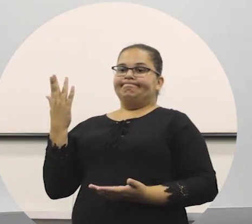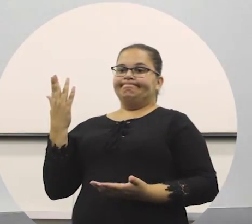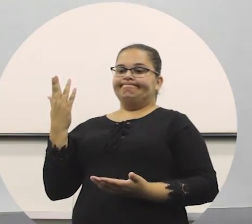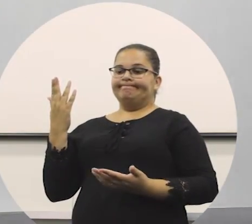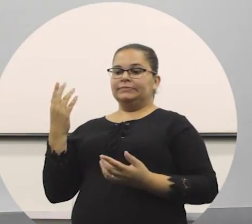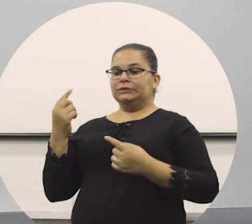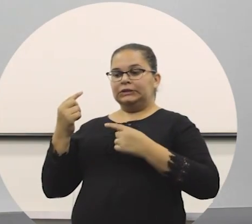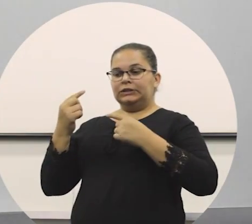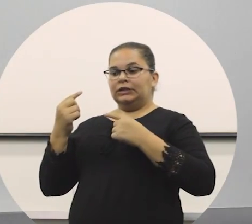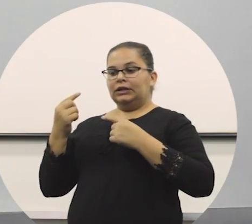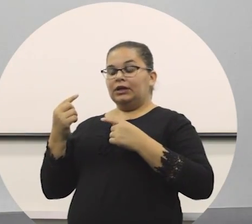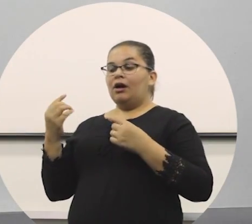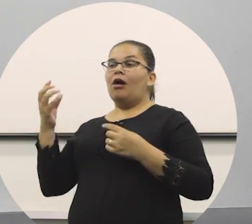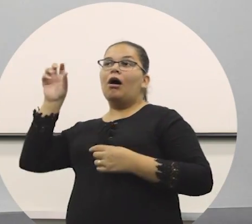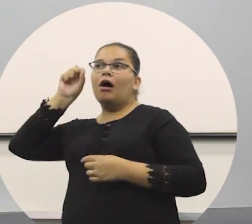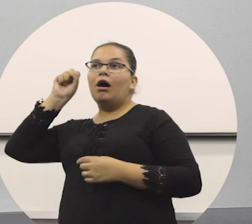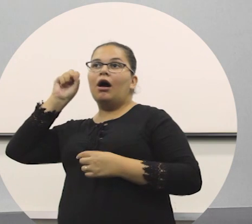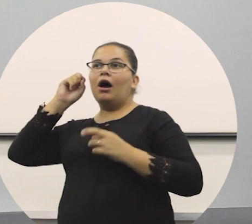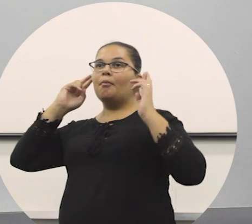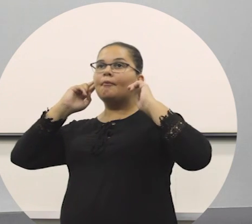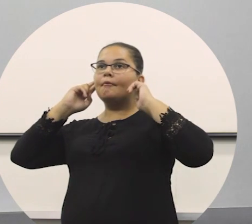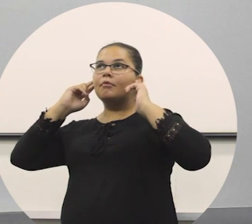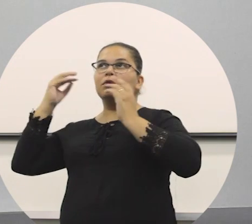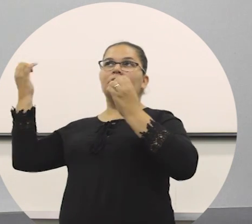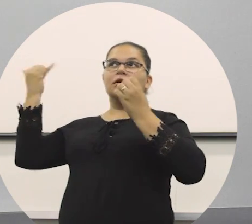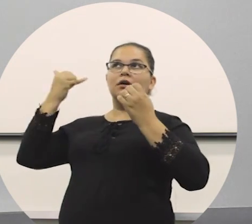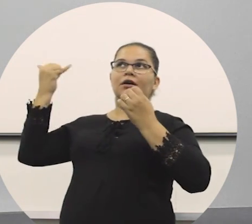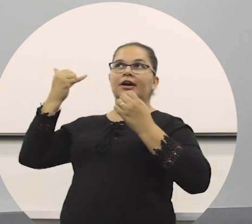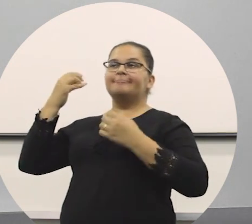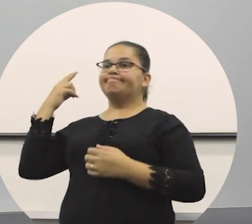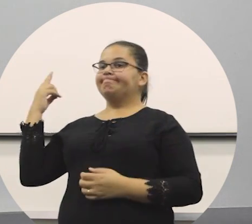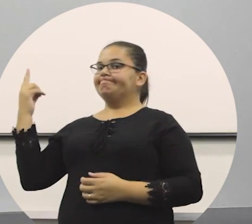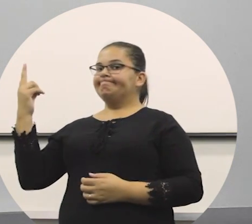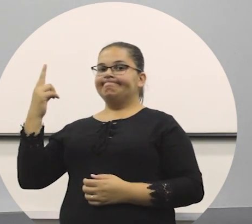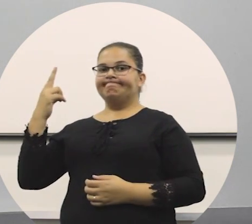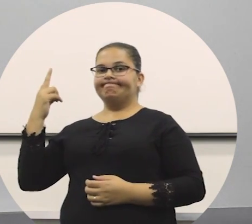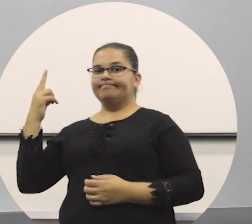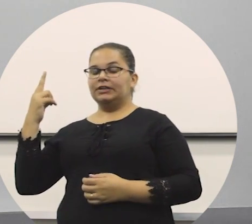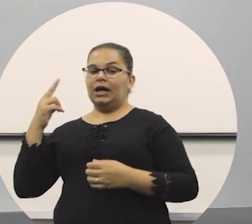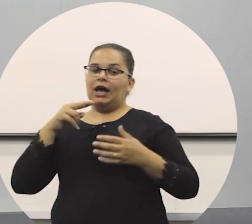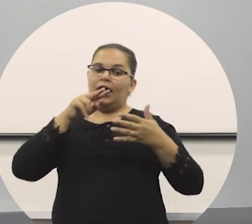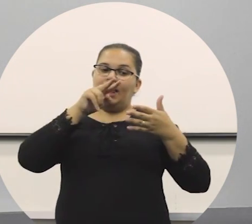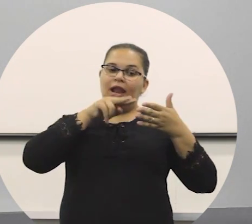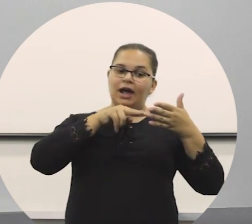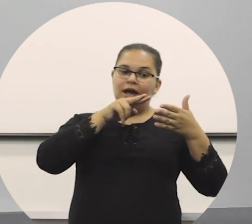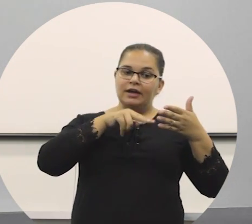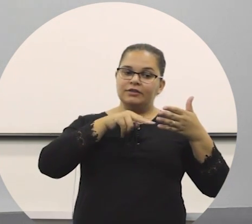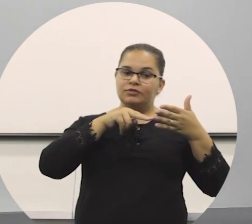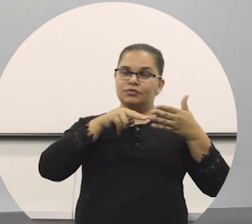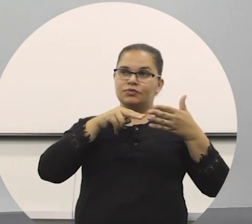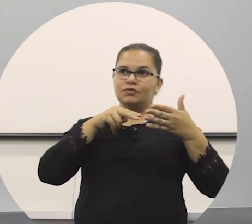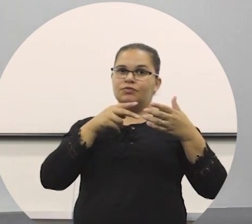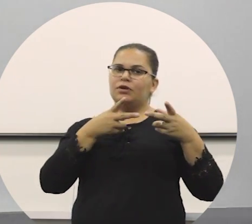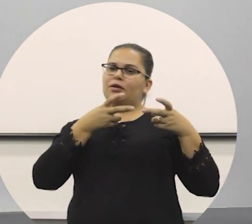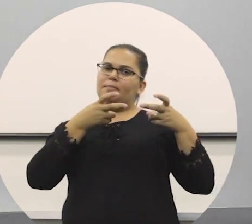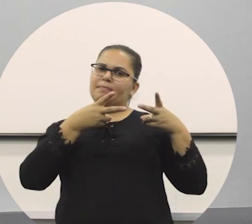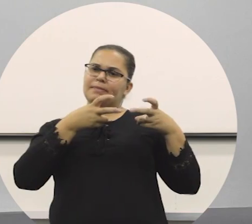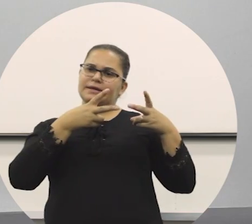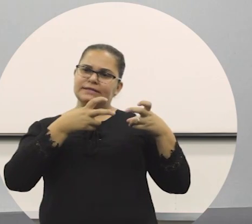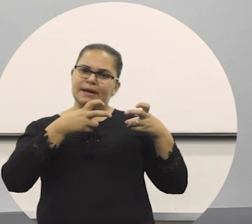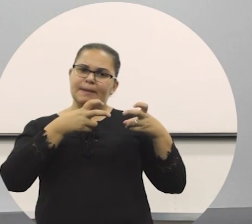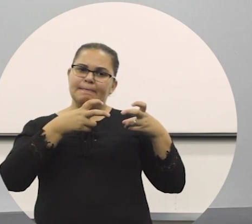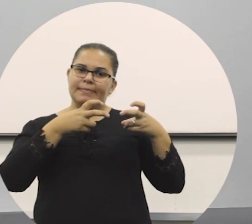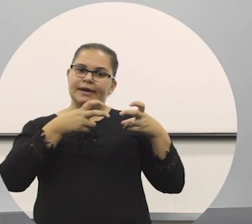Não existe uma via que permita ele fazer a leitura disso daqui, observar